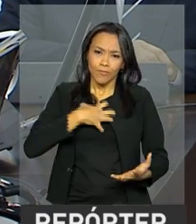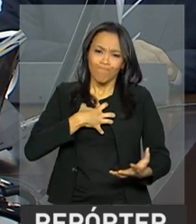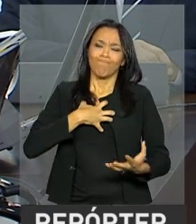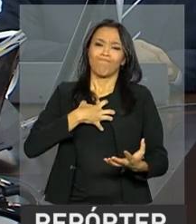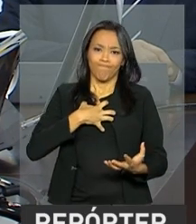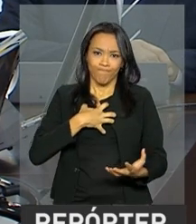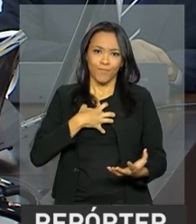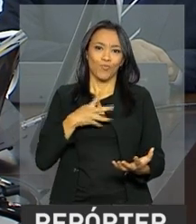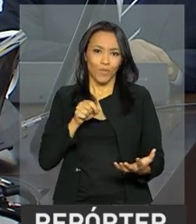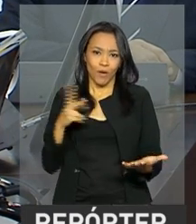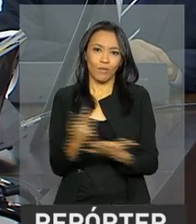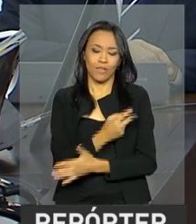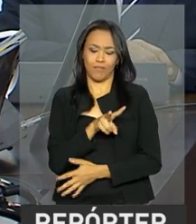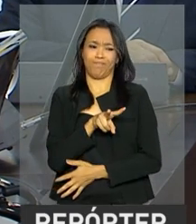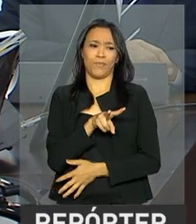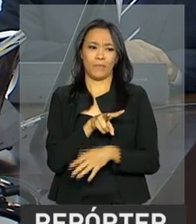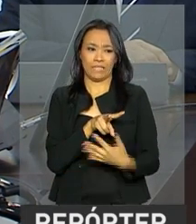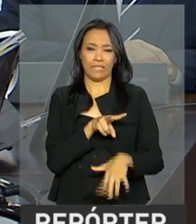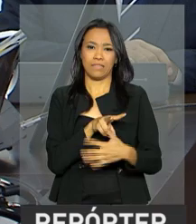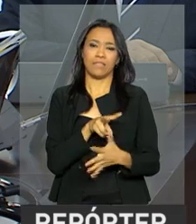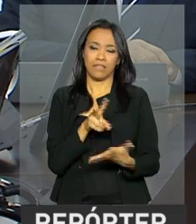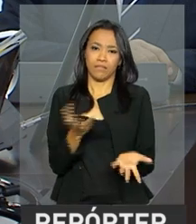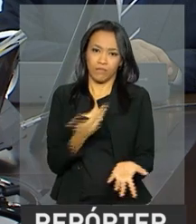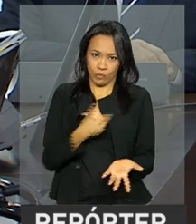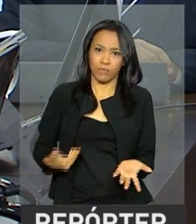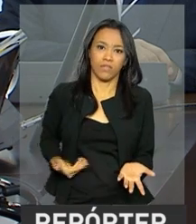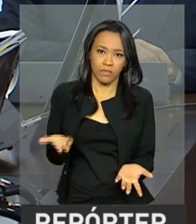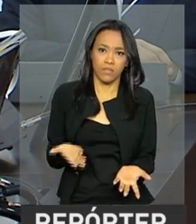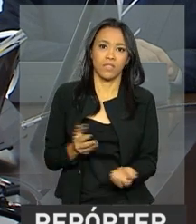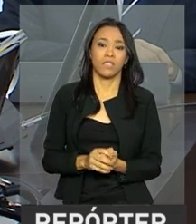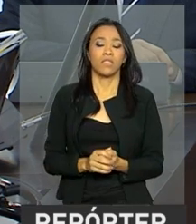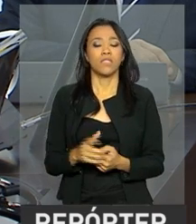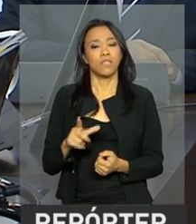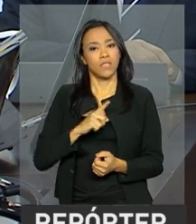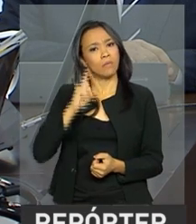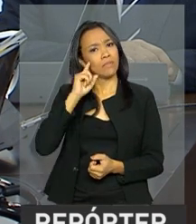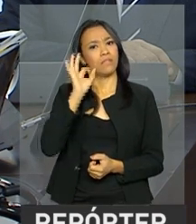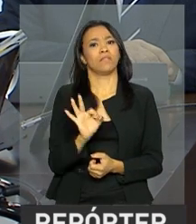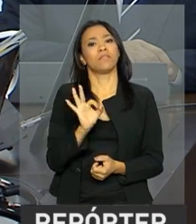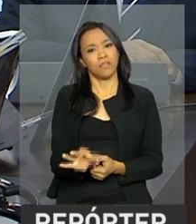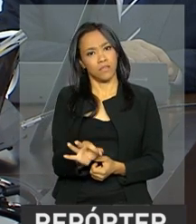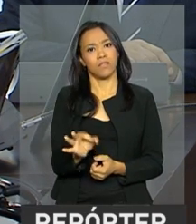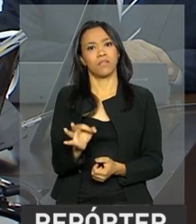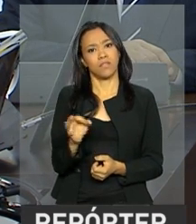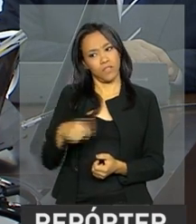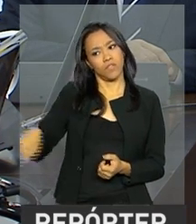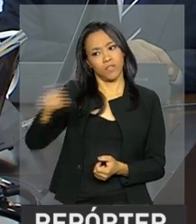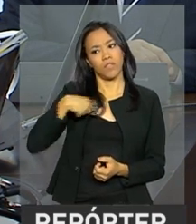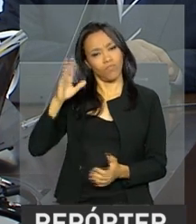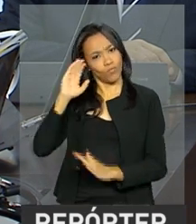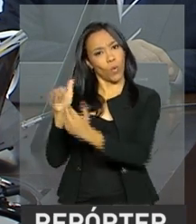portanto é uma solidariedade governamental E tenho certeza apadrinhada por todos